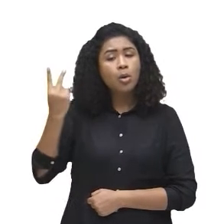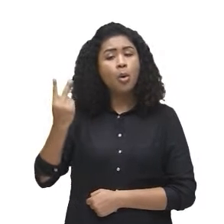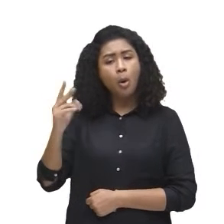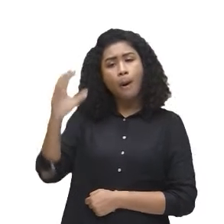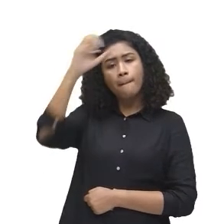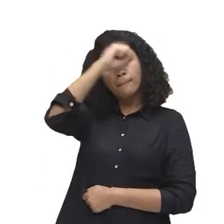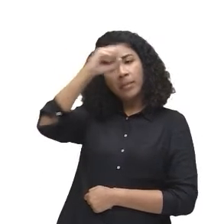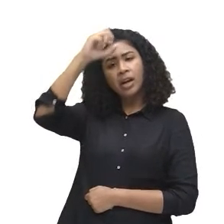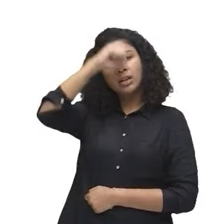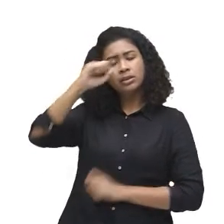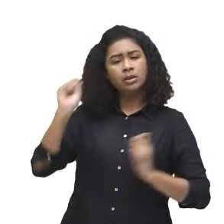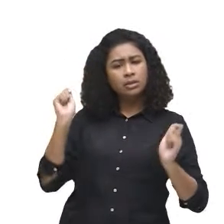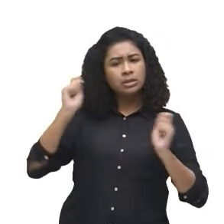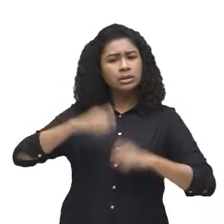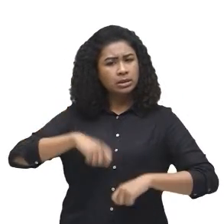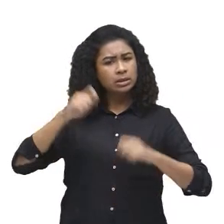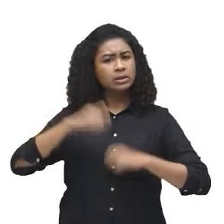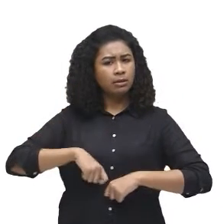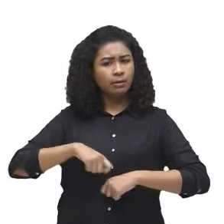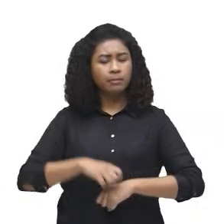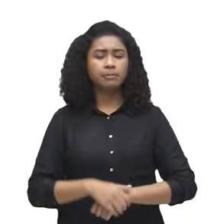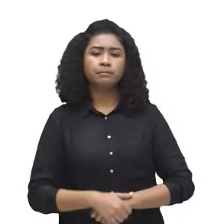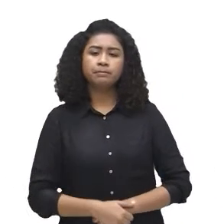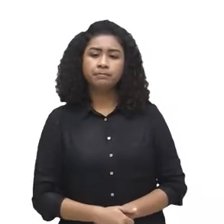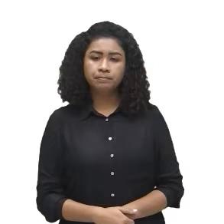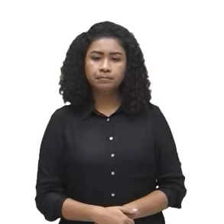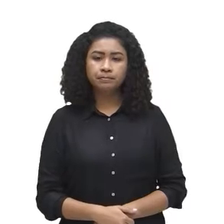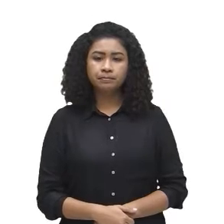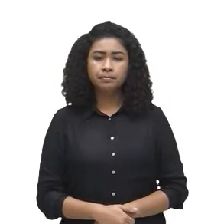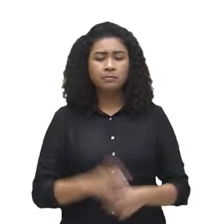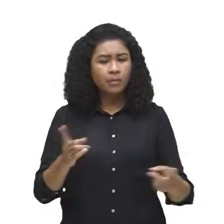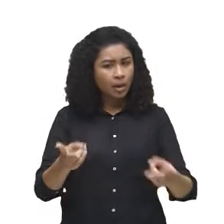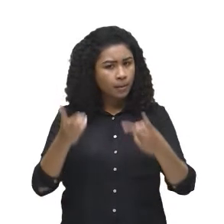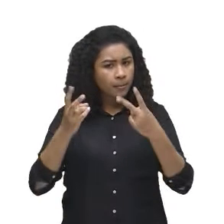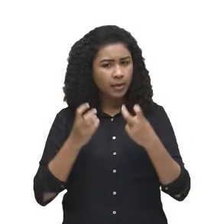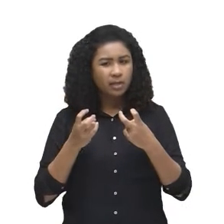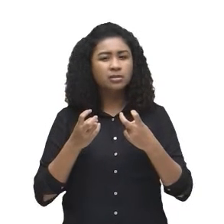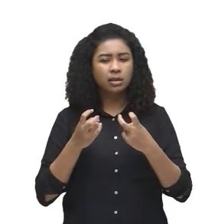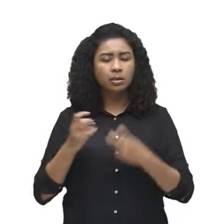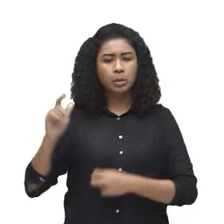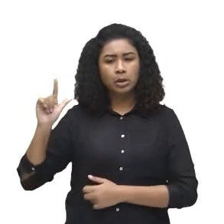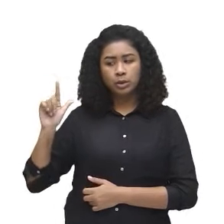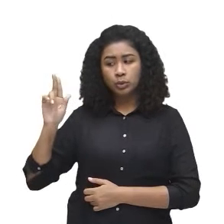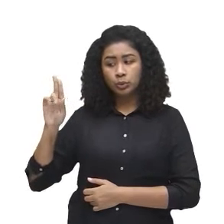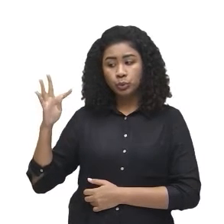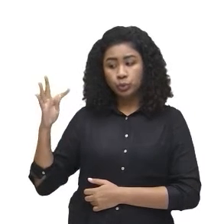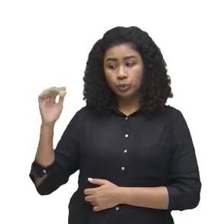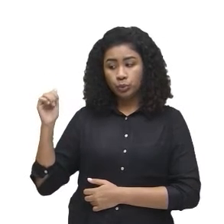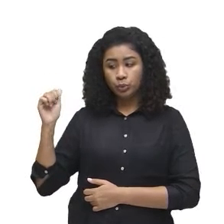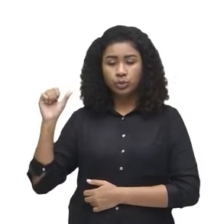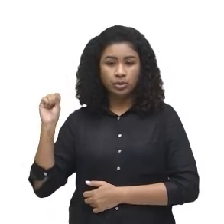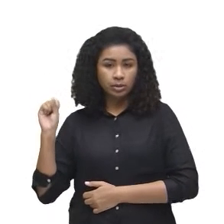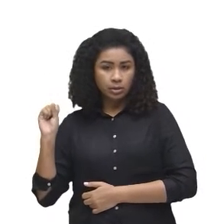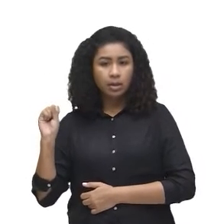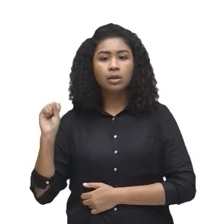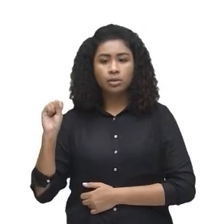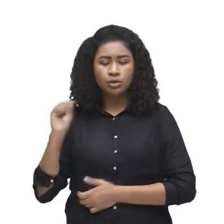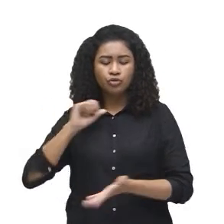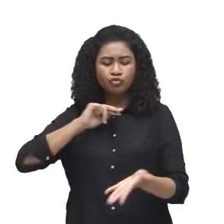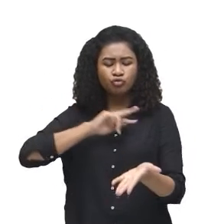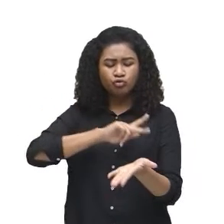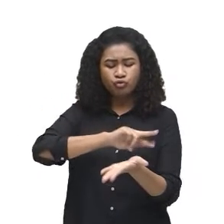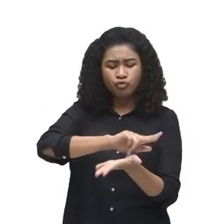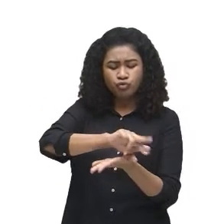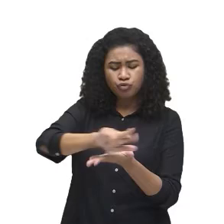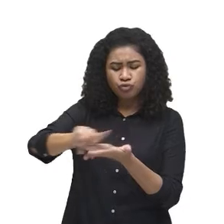da luta como uma prática corporal. Percebam que as lutas, ela tem todo